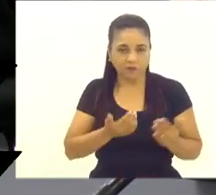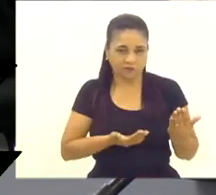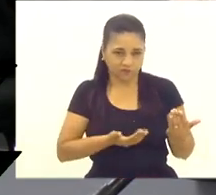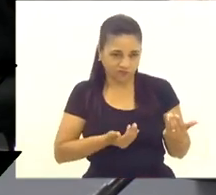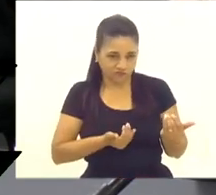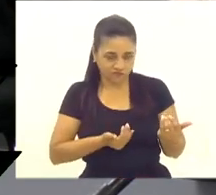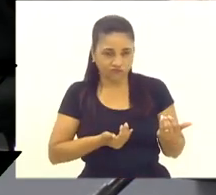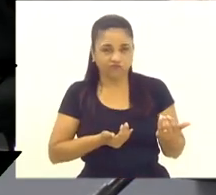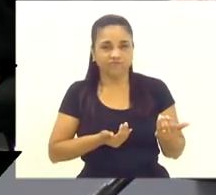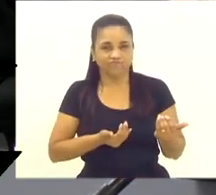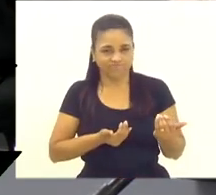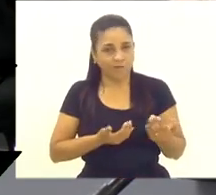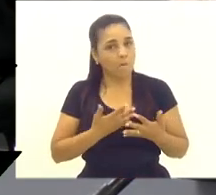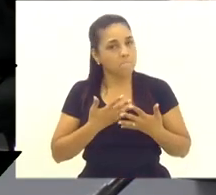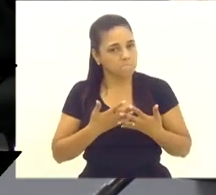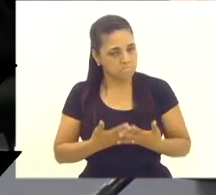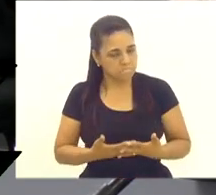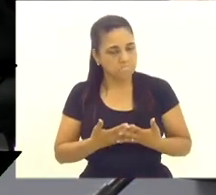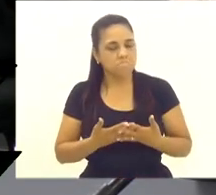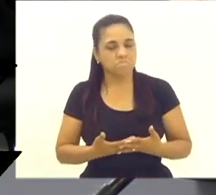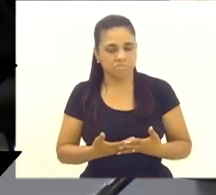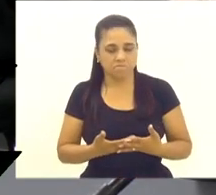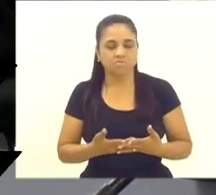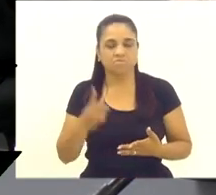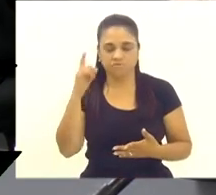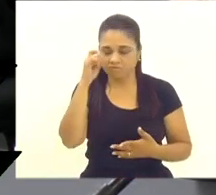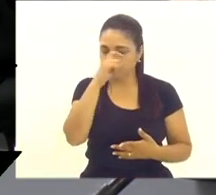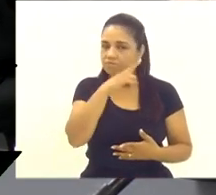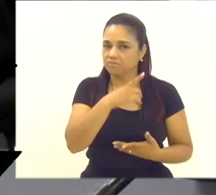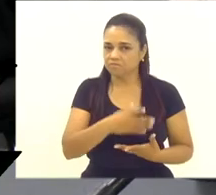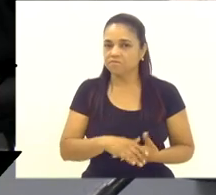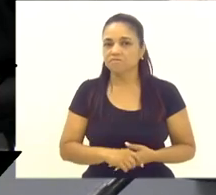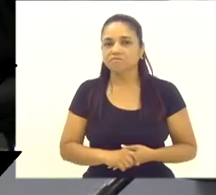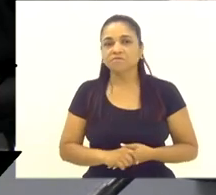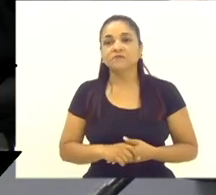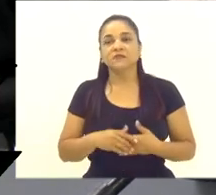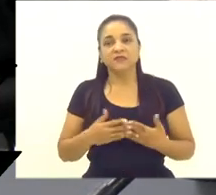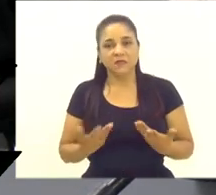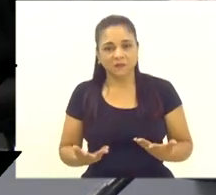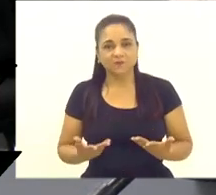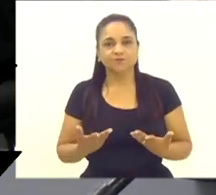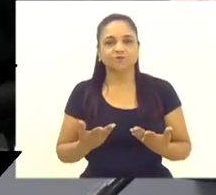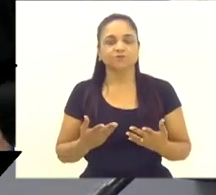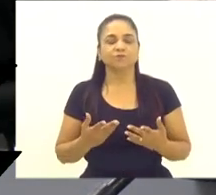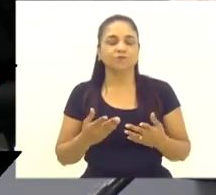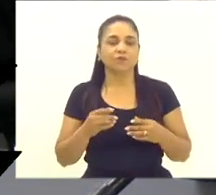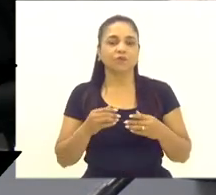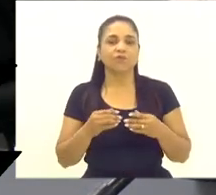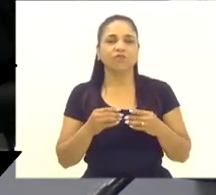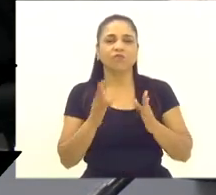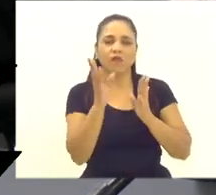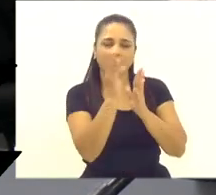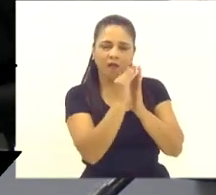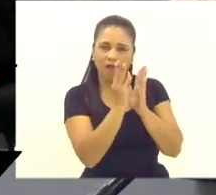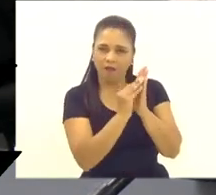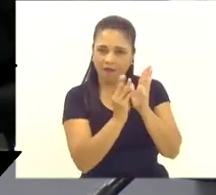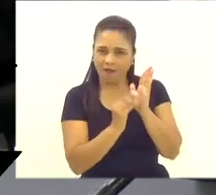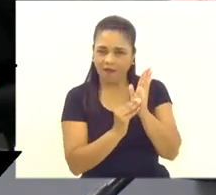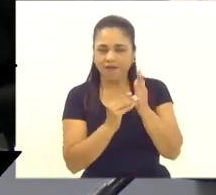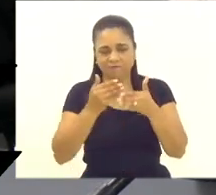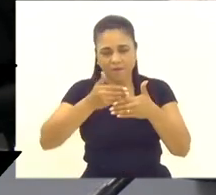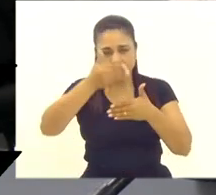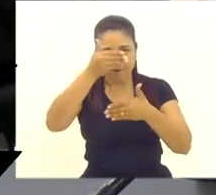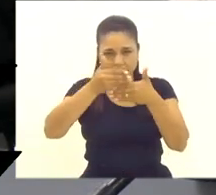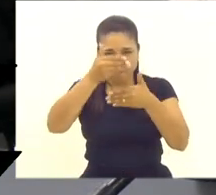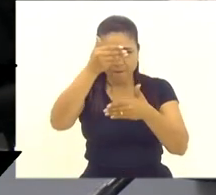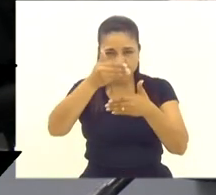ele é muito pesado né E aí eu coloquei um pouquinho tipo a gente vê que